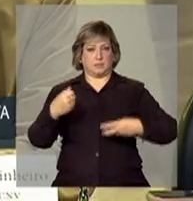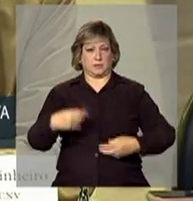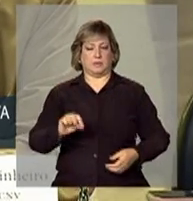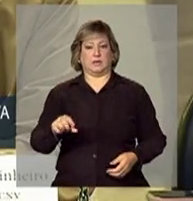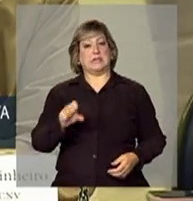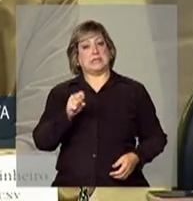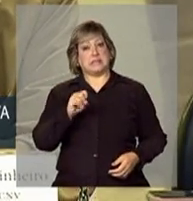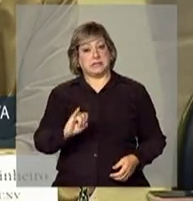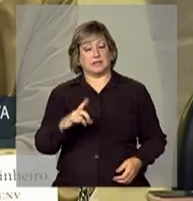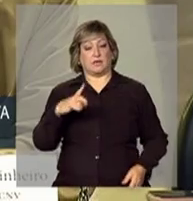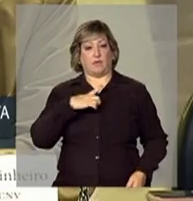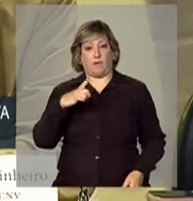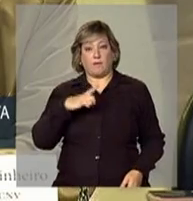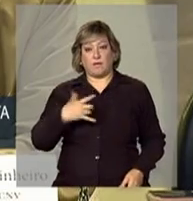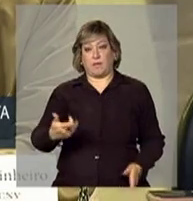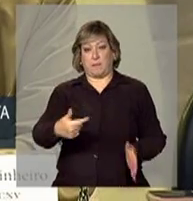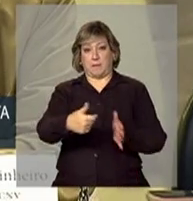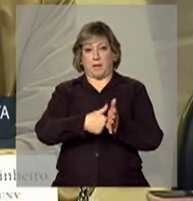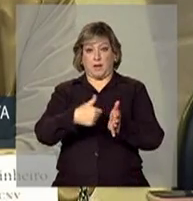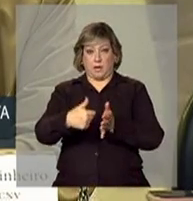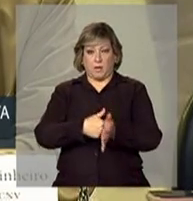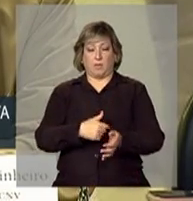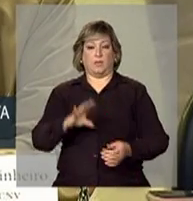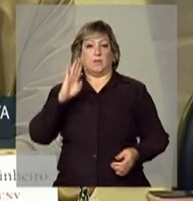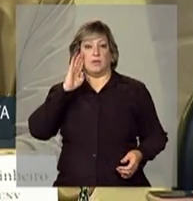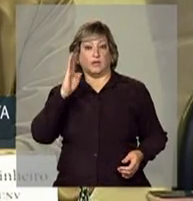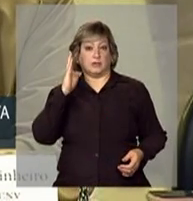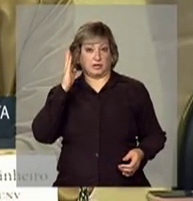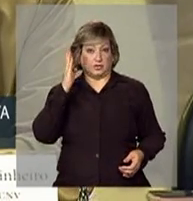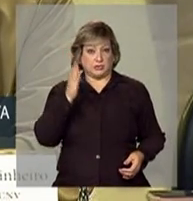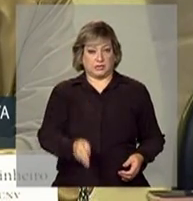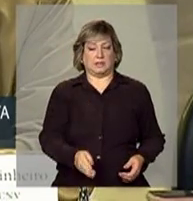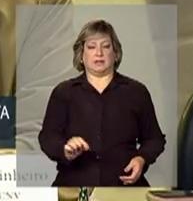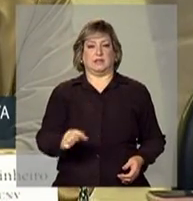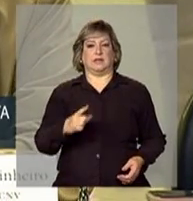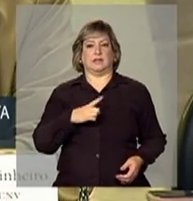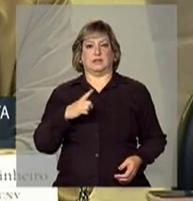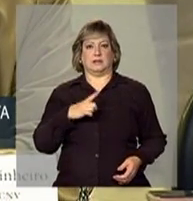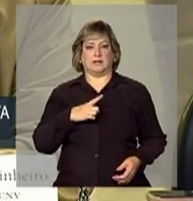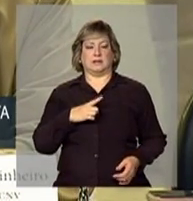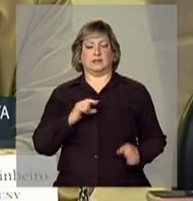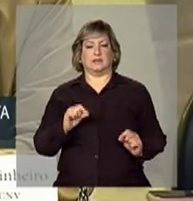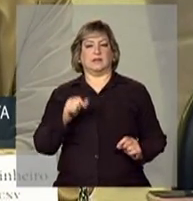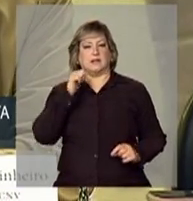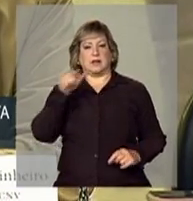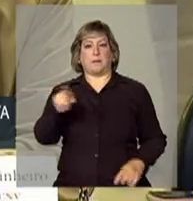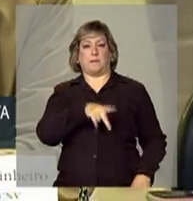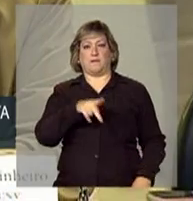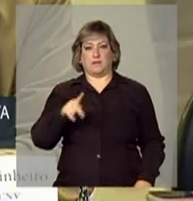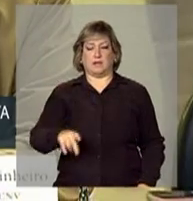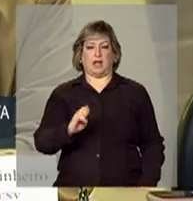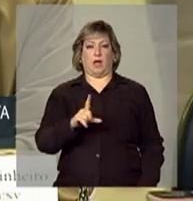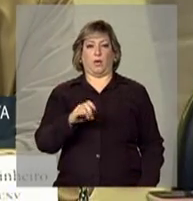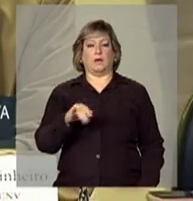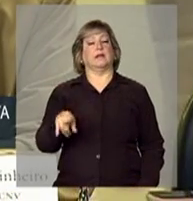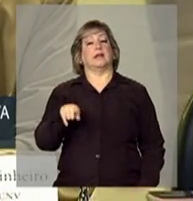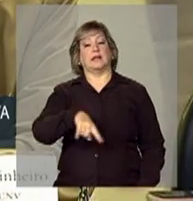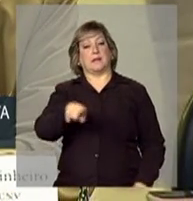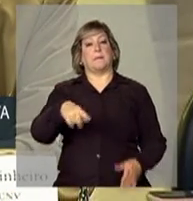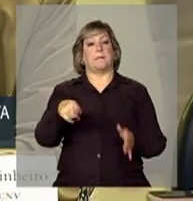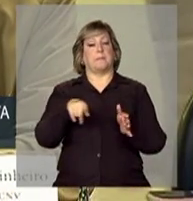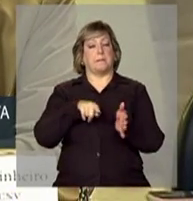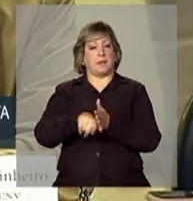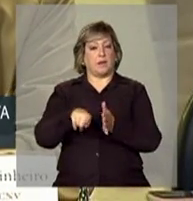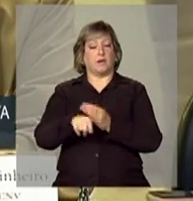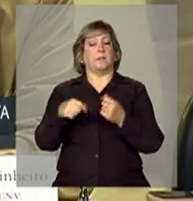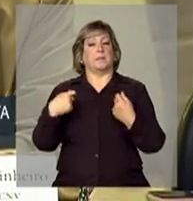houver perguntas diretamente encaminhadas à professora Heloísa, essas perguntas devem ser formuladas